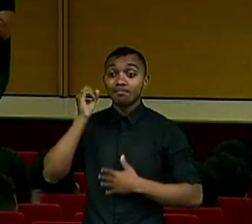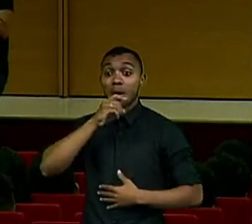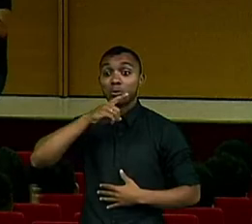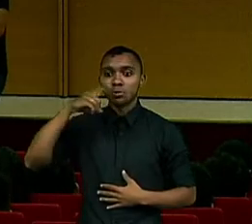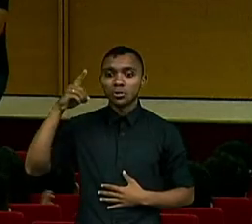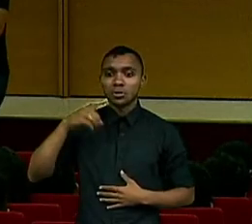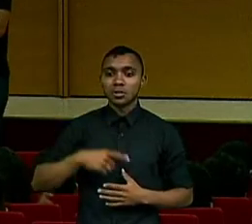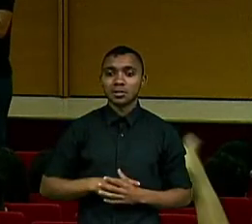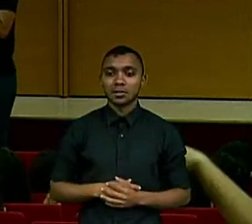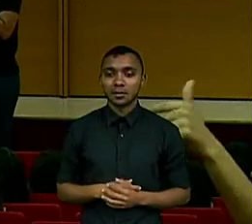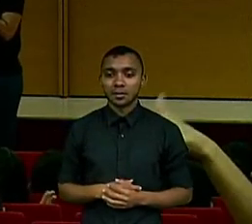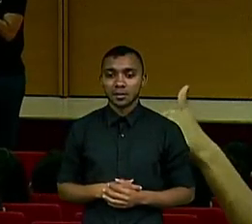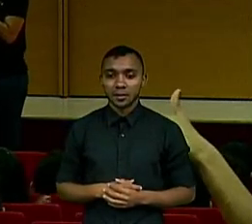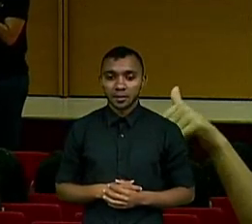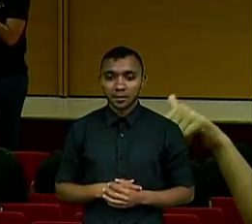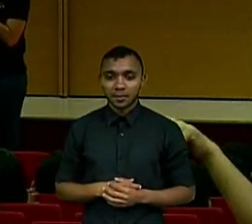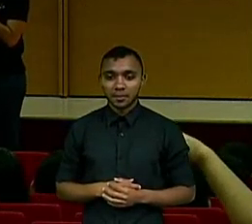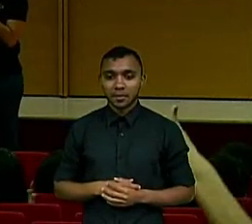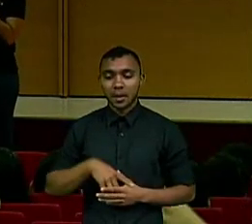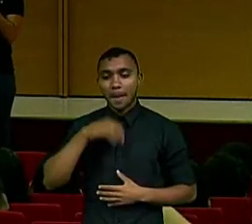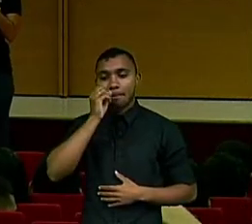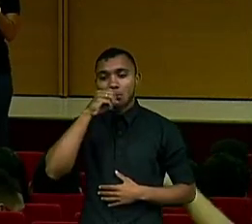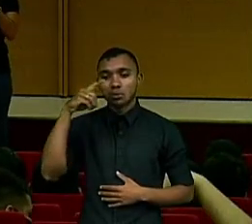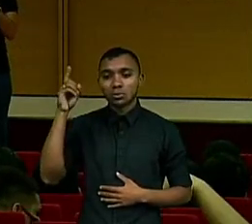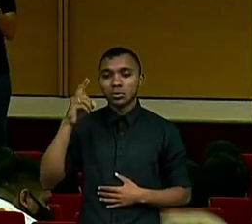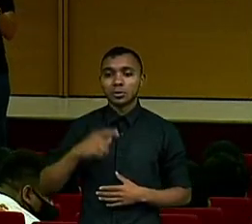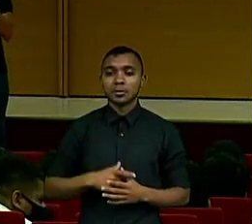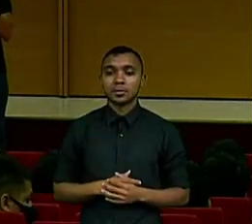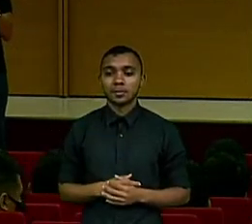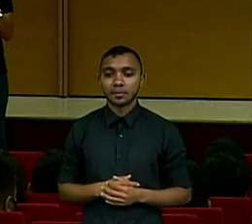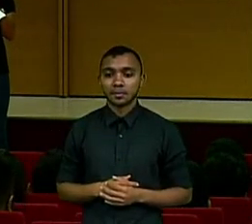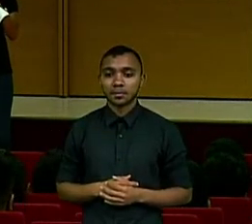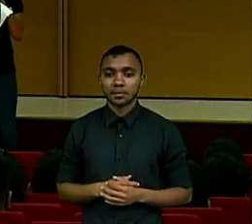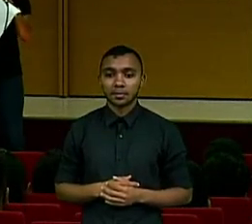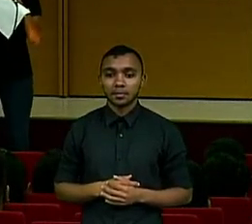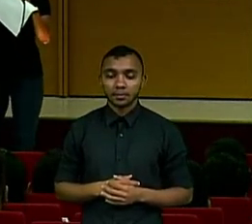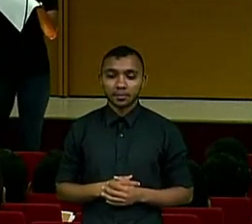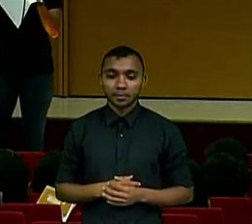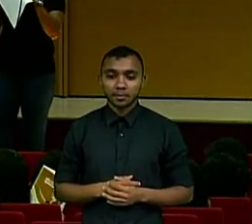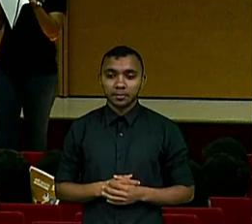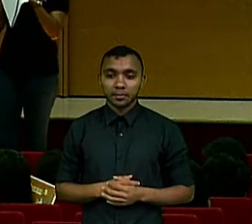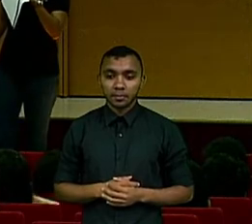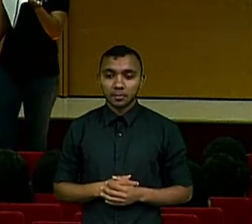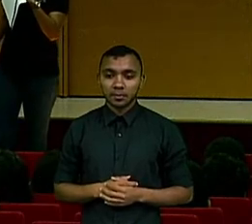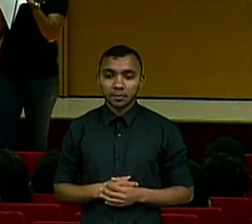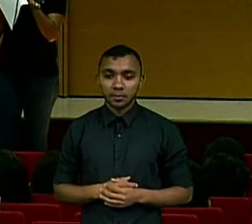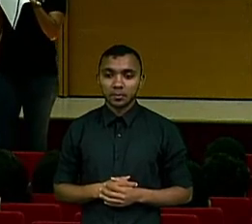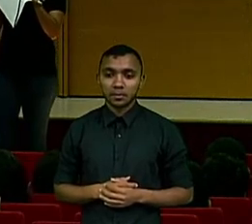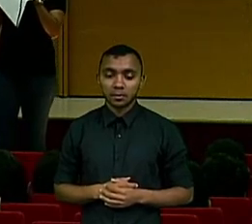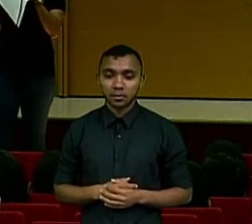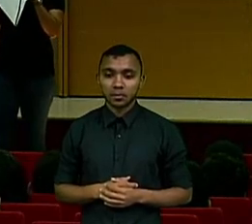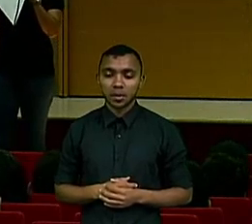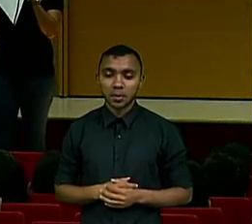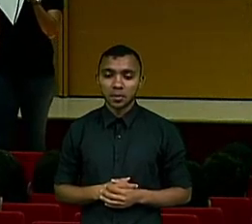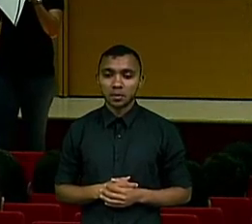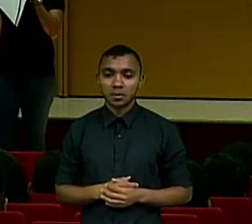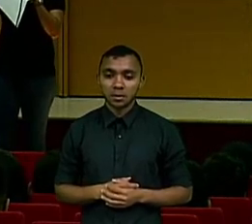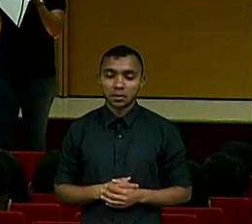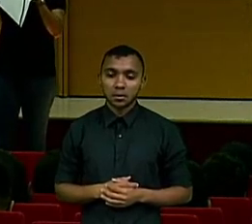dia né maravilhoso Bom dia gente que saudade de vocês vamos lá